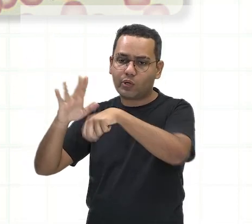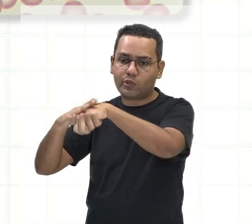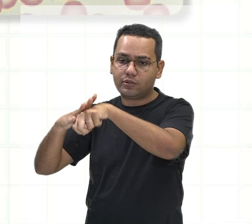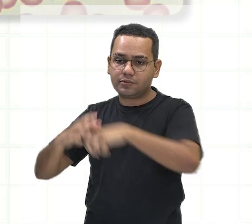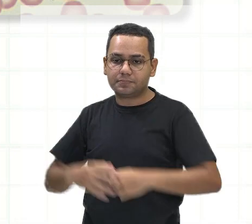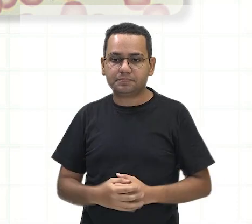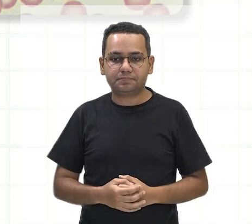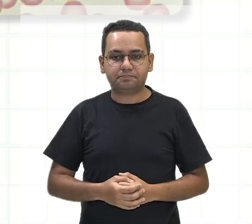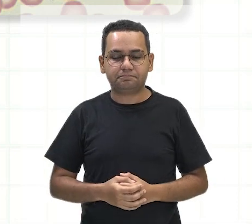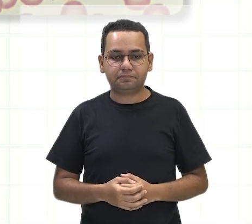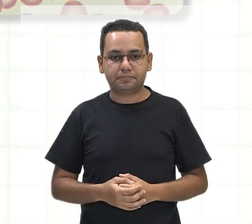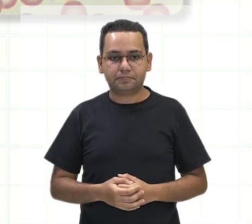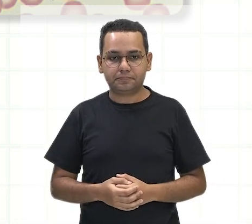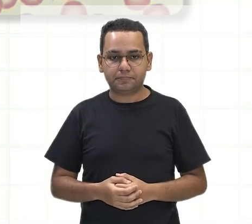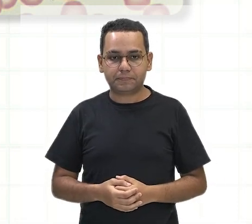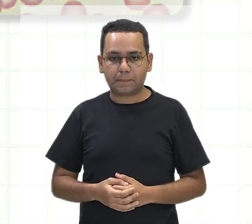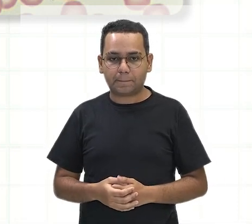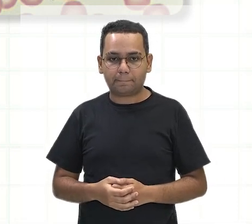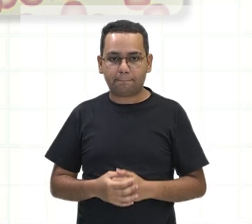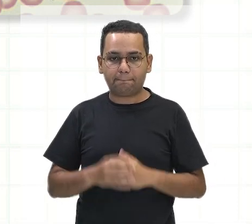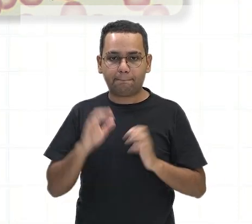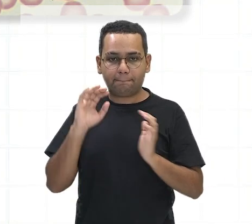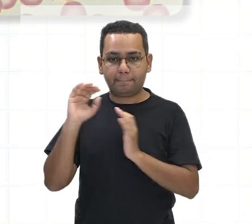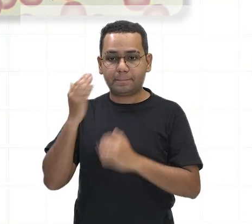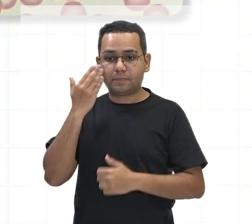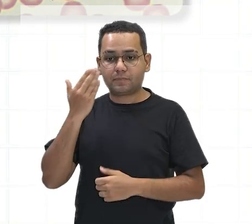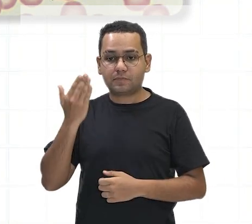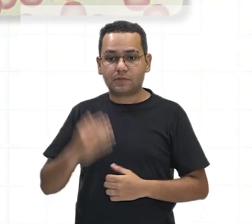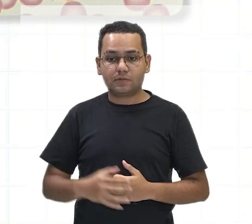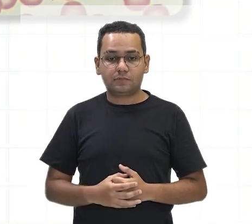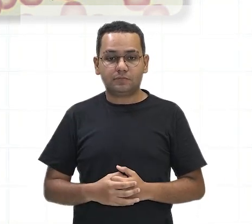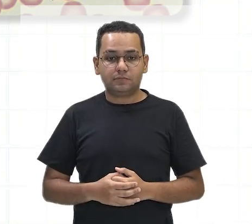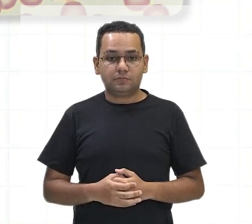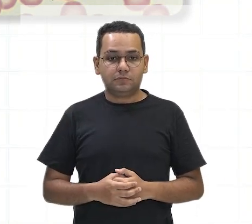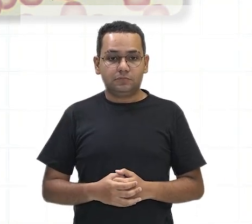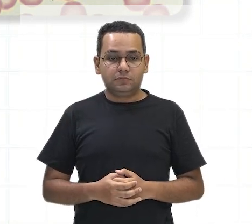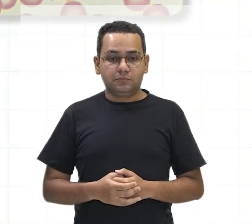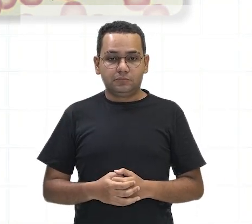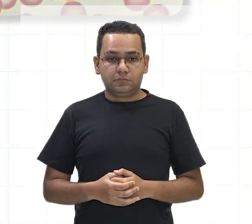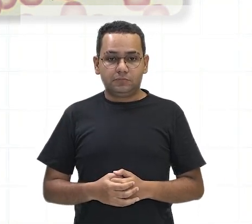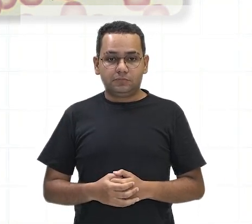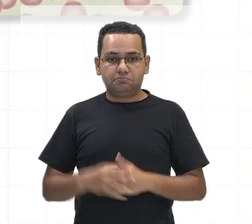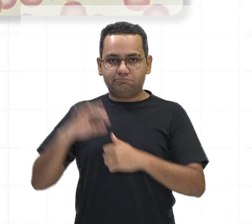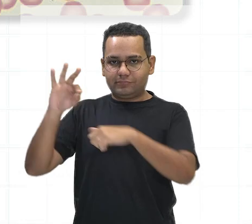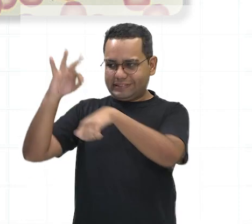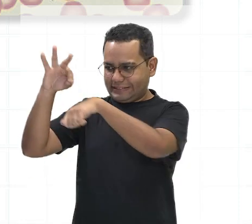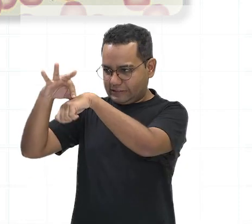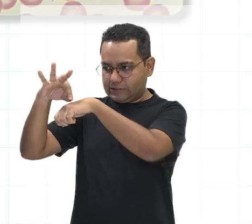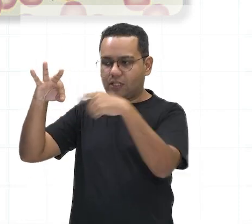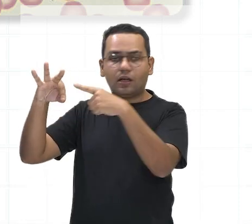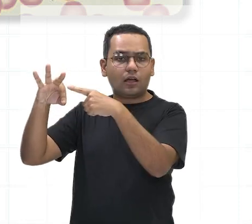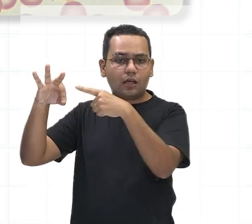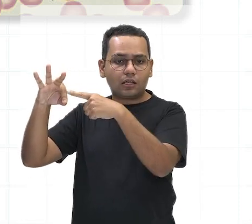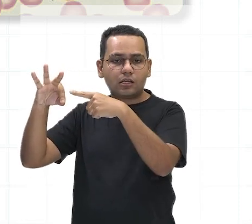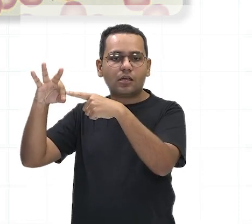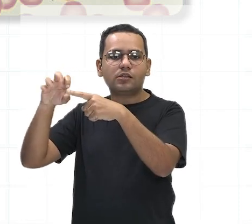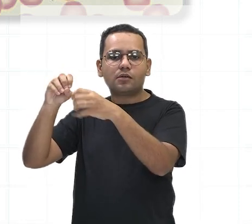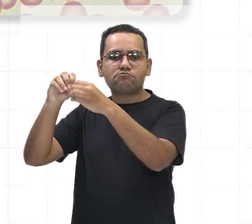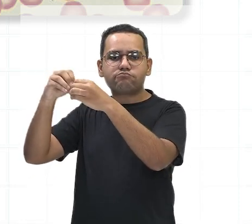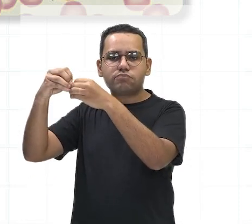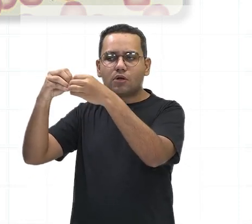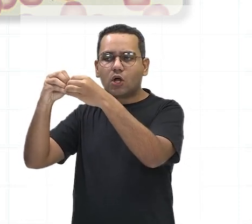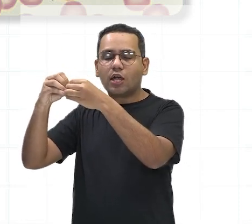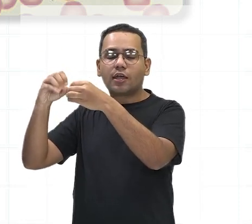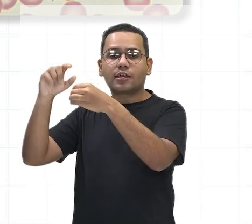gente está observando. Na imagem a seguir, a gente vê aí mais informações desse ciclo. No corpo dos mosquitos, essas formas